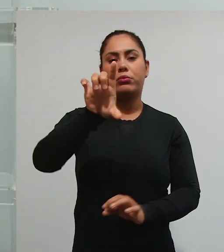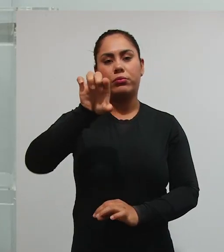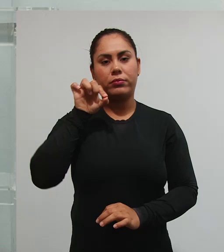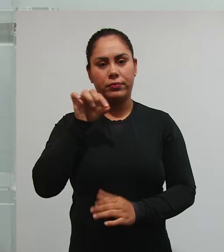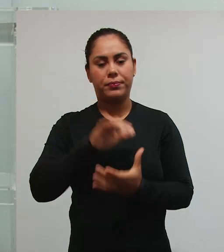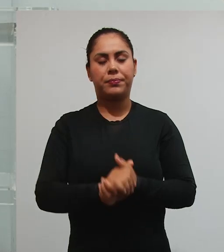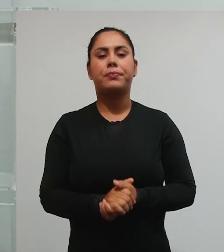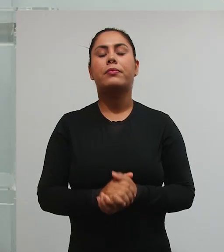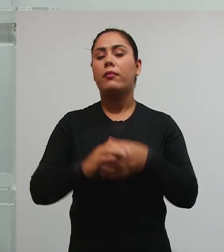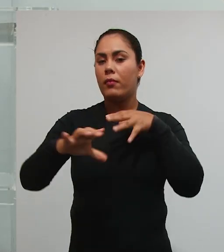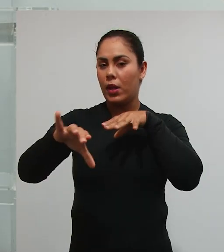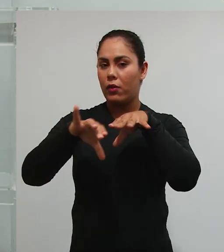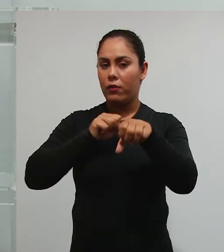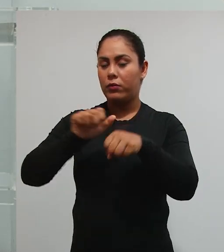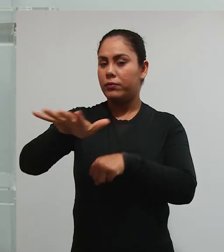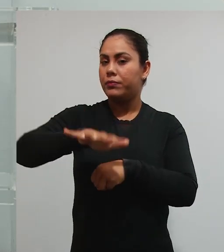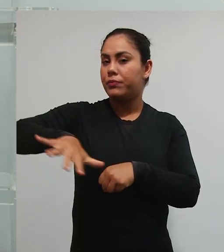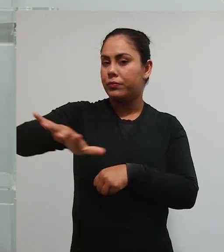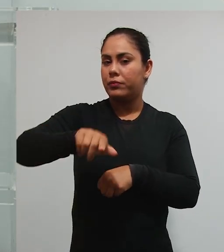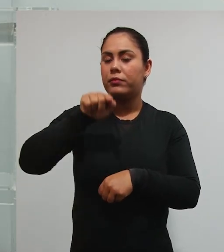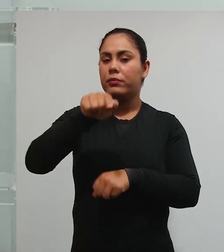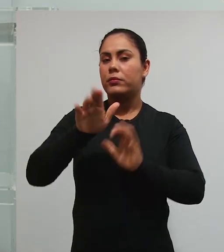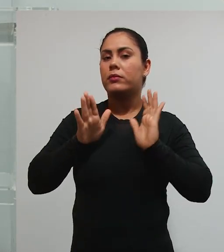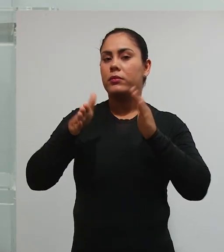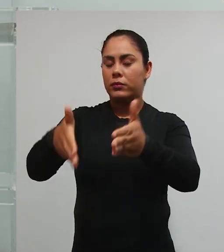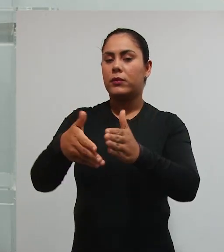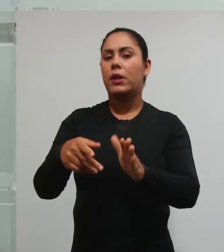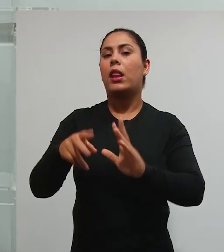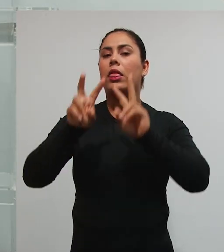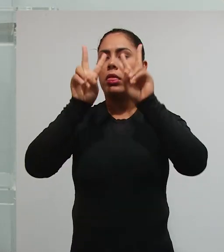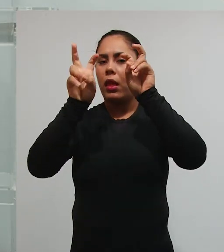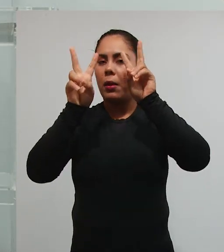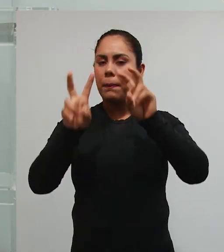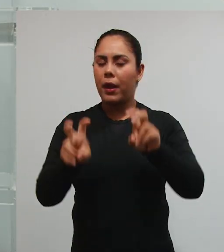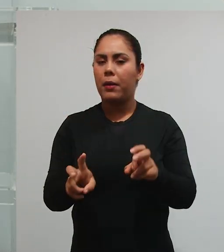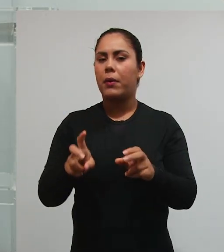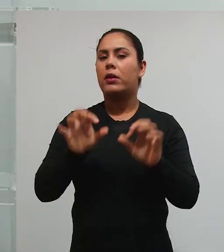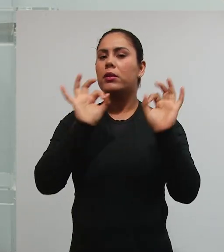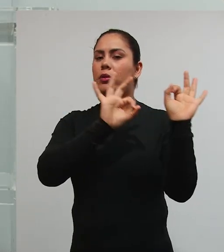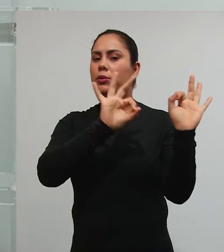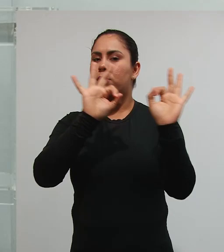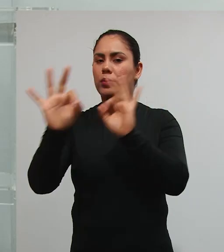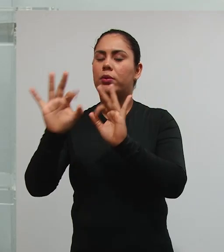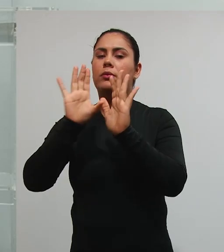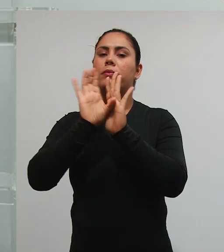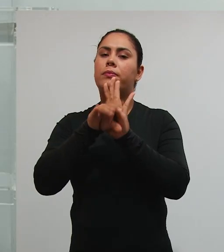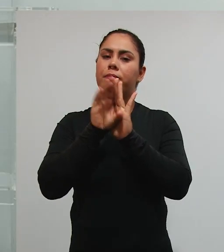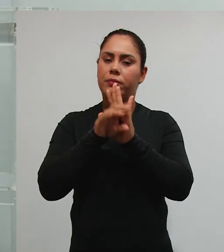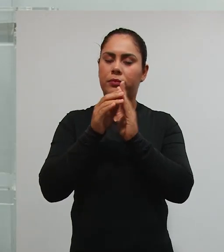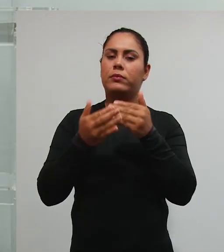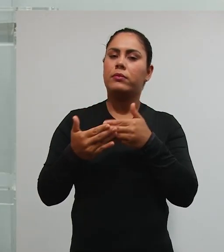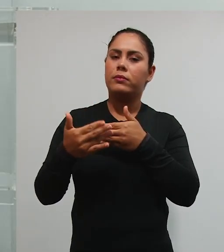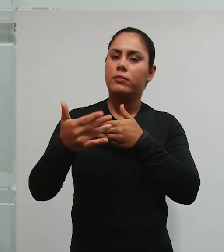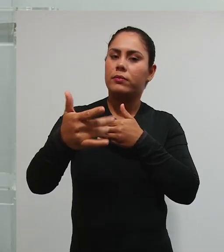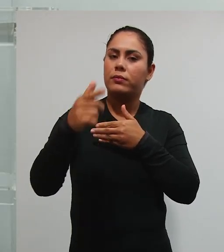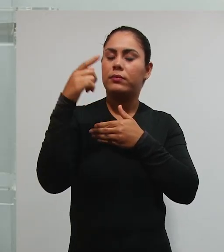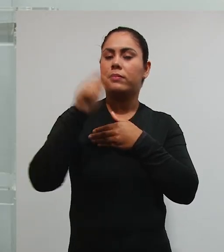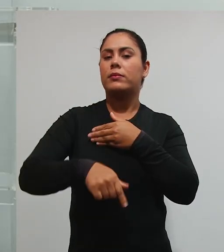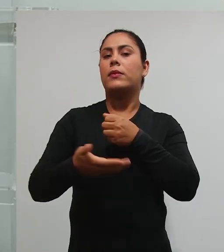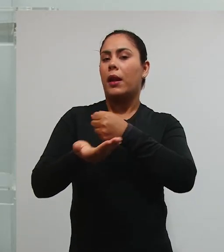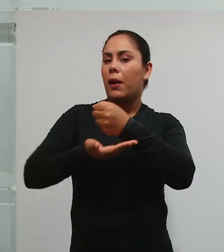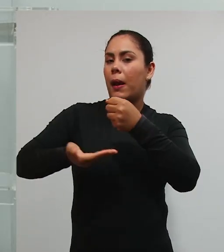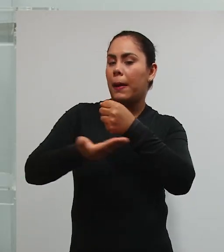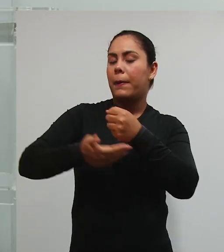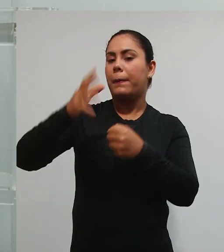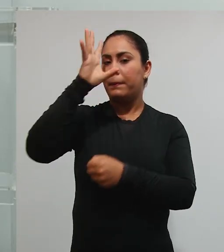escolhido. Nessa formação, vocês vão trabalhar esses temas que vocês elaboraram no roteiro conceitual a partir